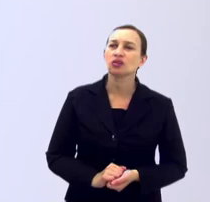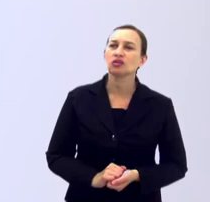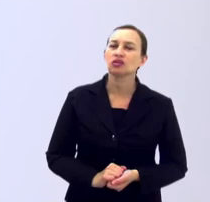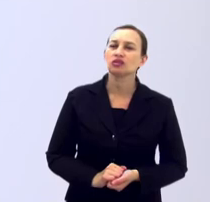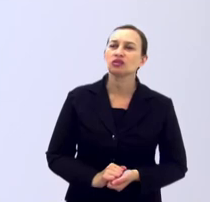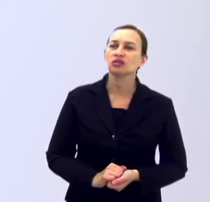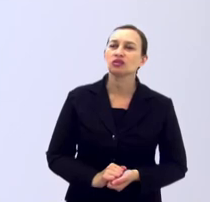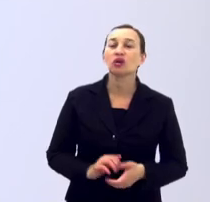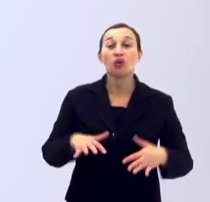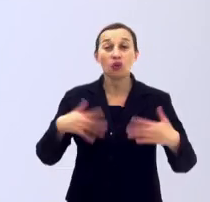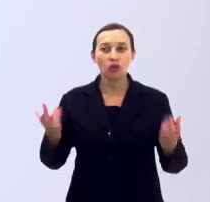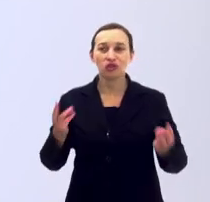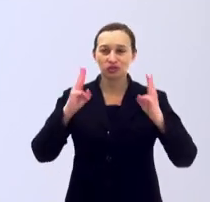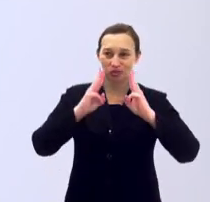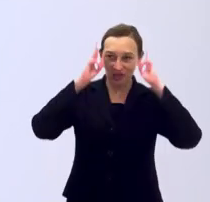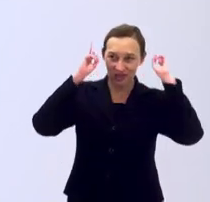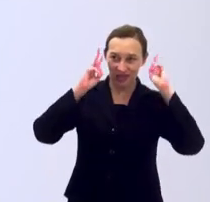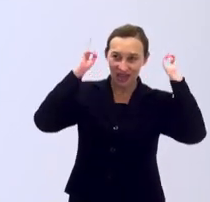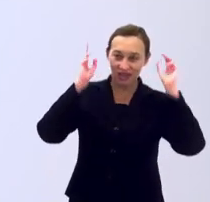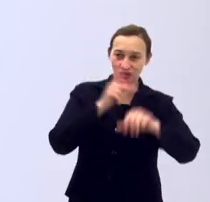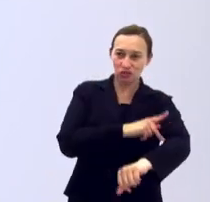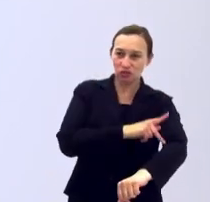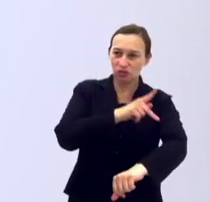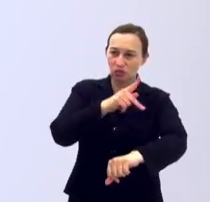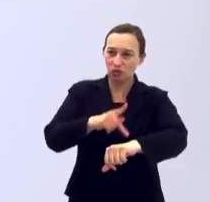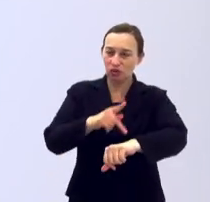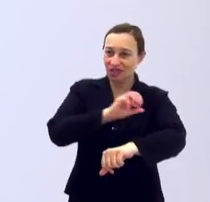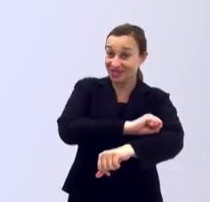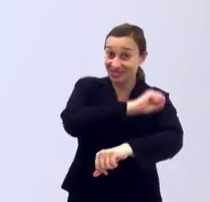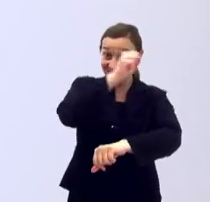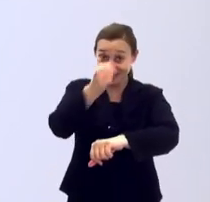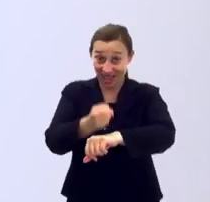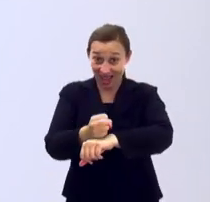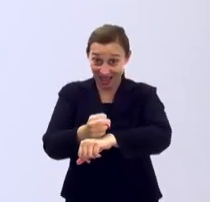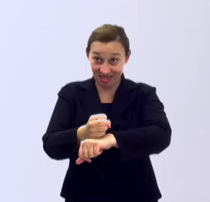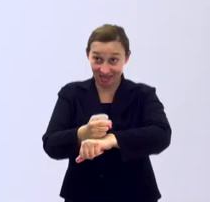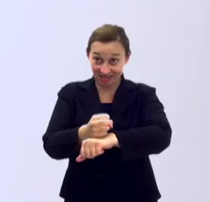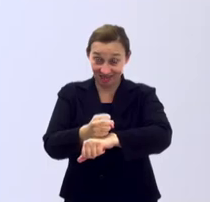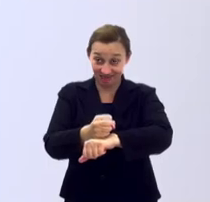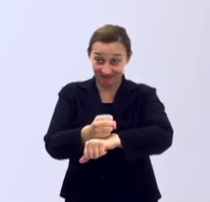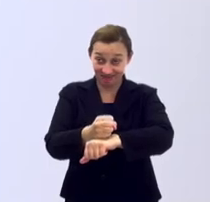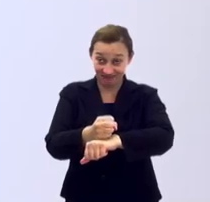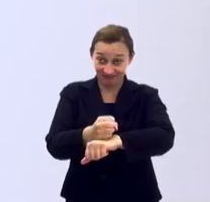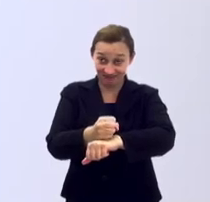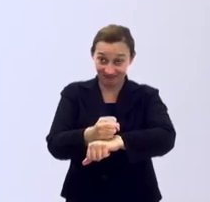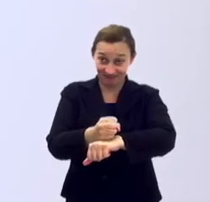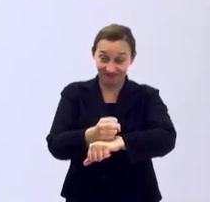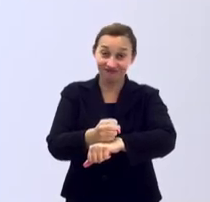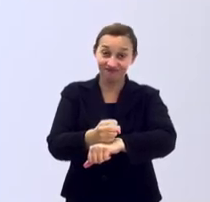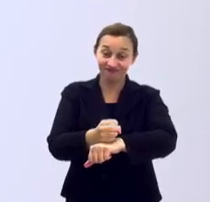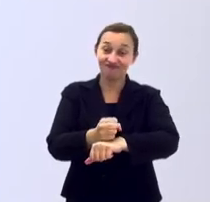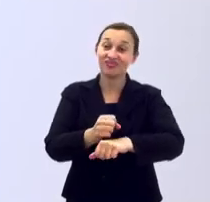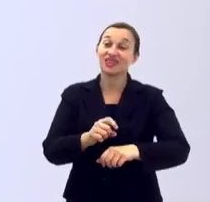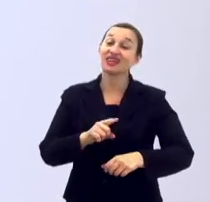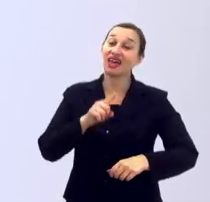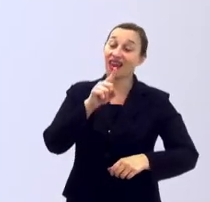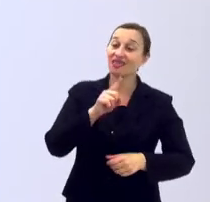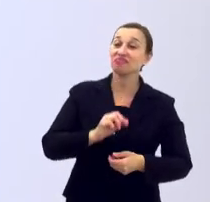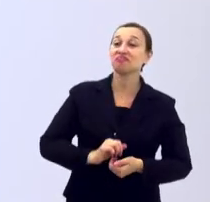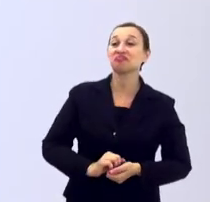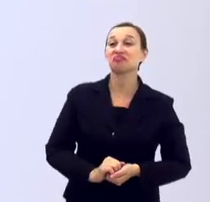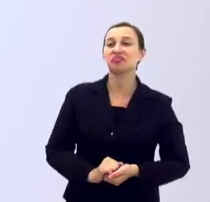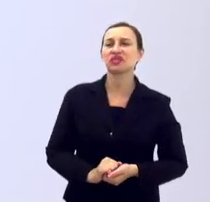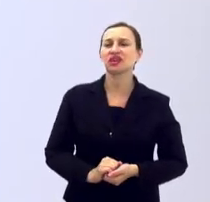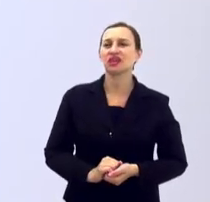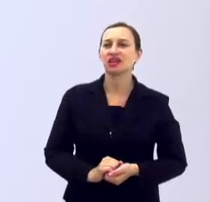Quando Moisés subiu no Monte Sinai e recebeu os 10 mandamentos e todo o arcabouço do Pentateuco, que é a